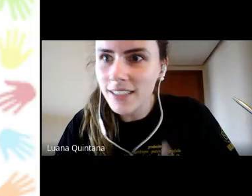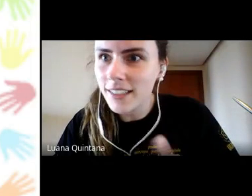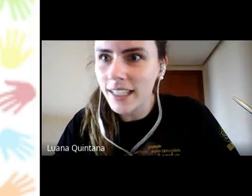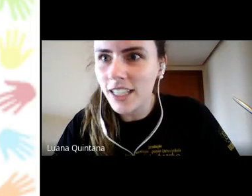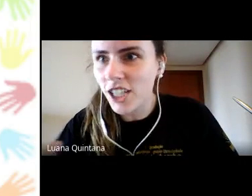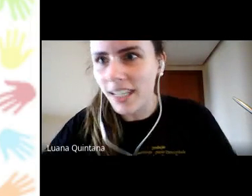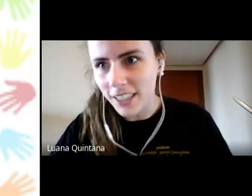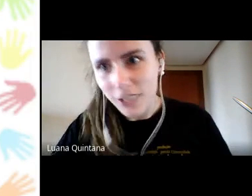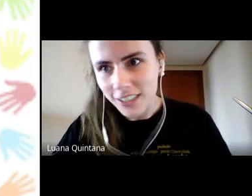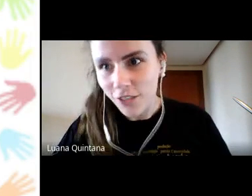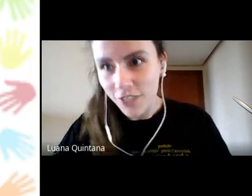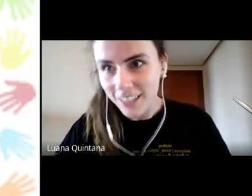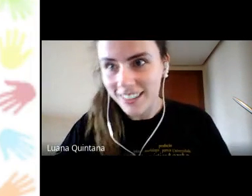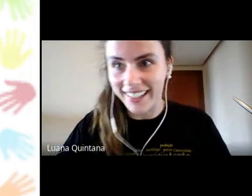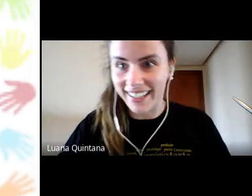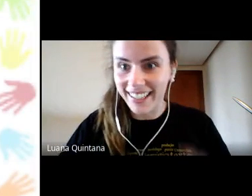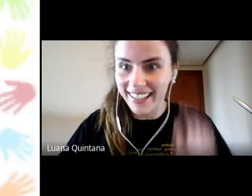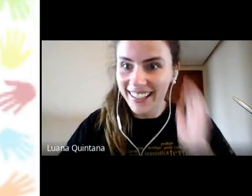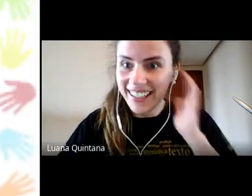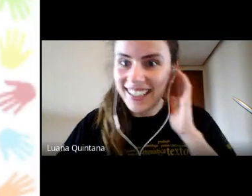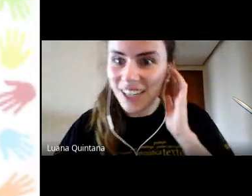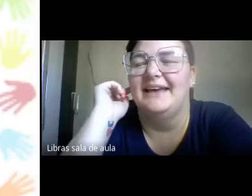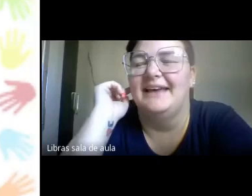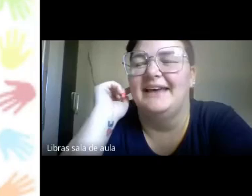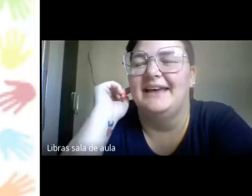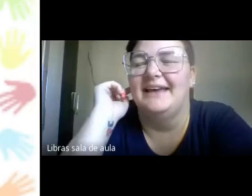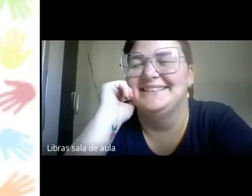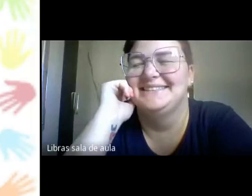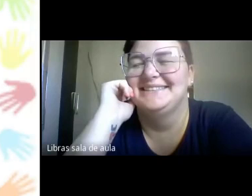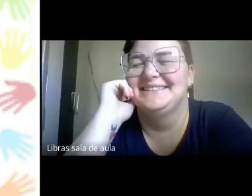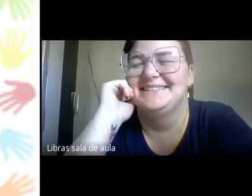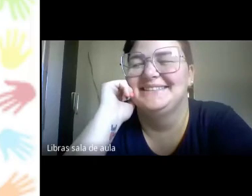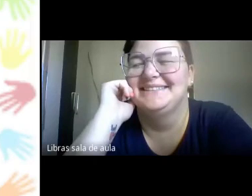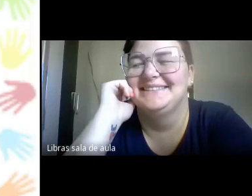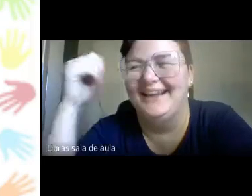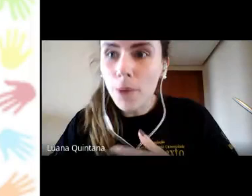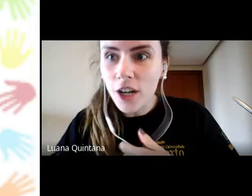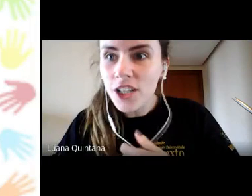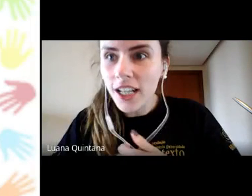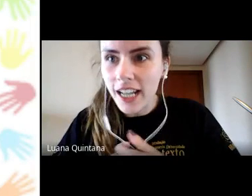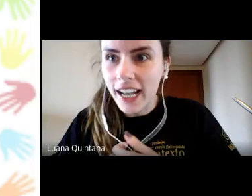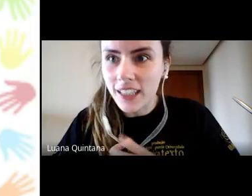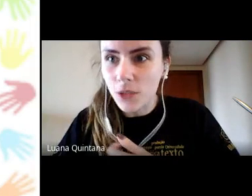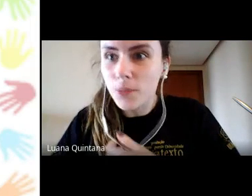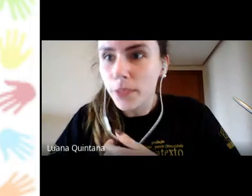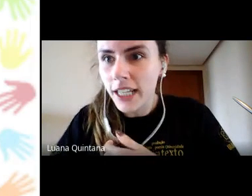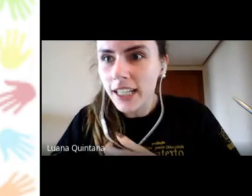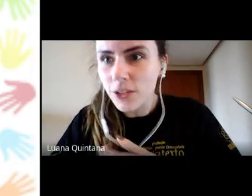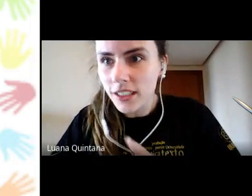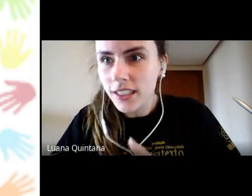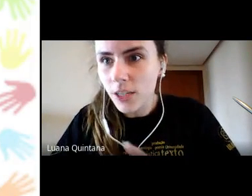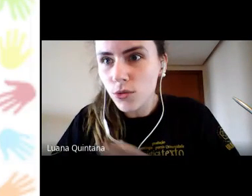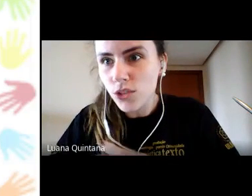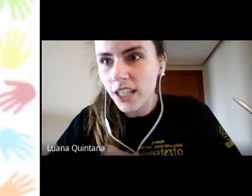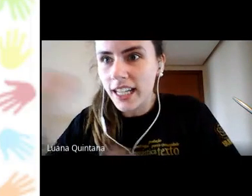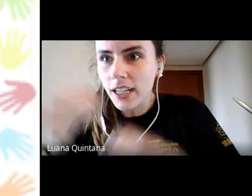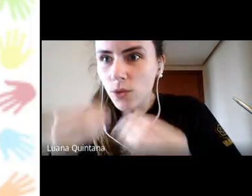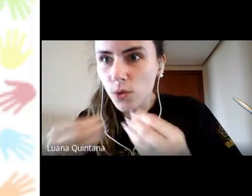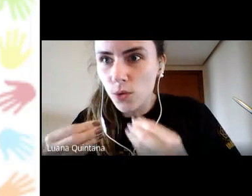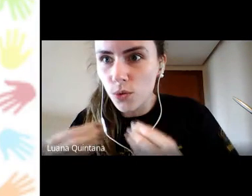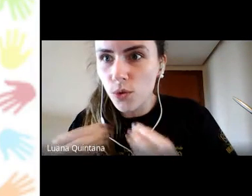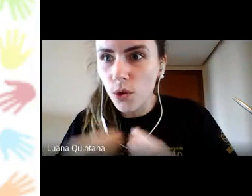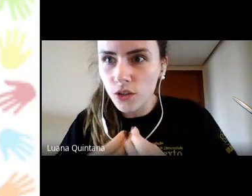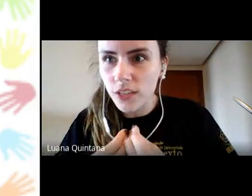para eles, deixar eles sem educação física, né? É verdade. Então, assim, é o castigo, né? Tu pode aliar, então. Por que tu já